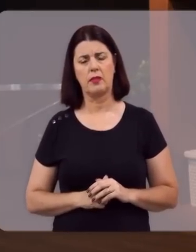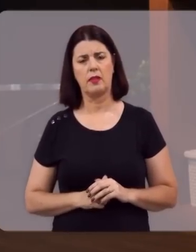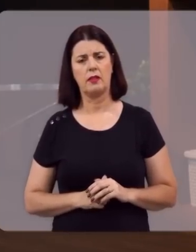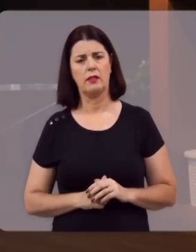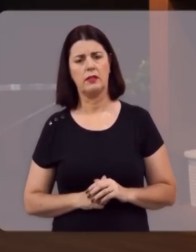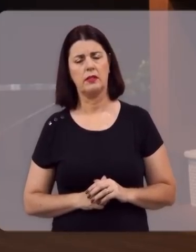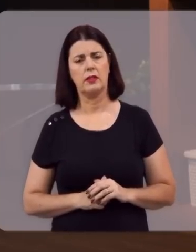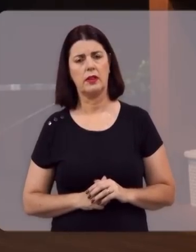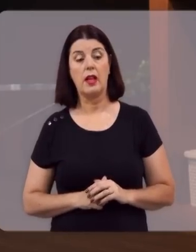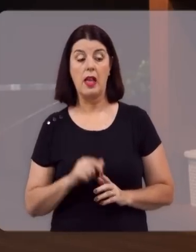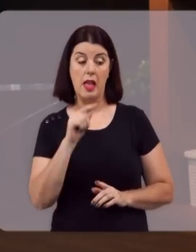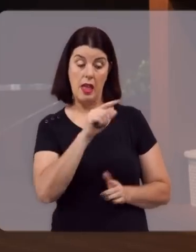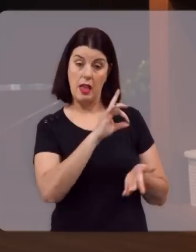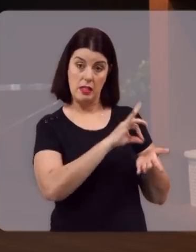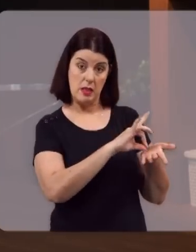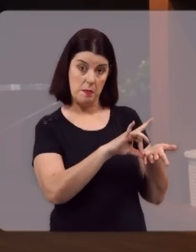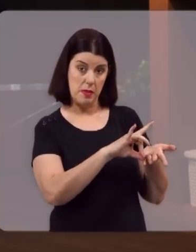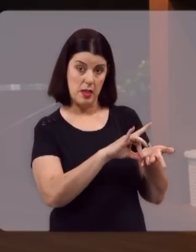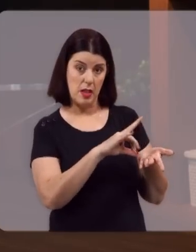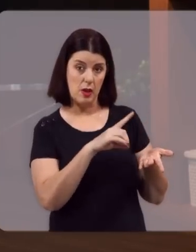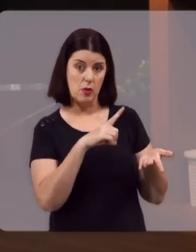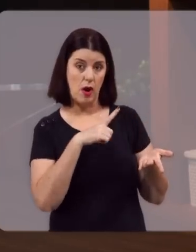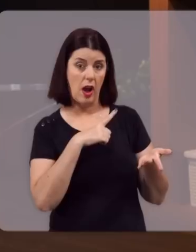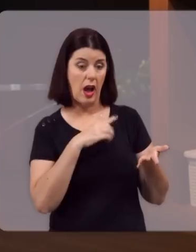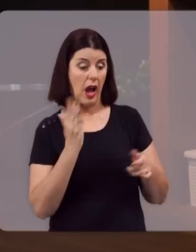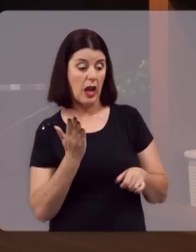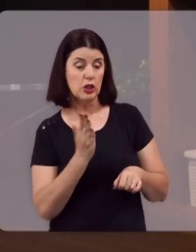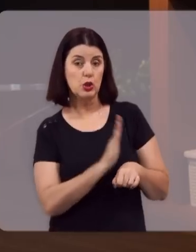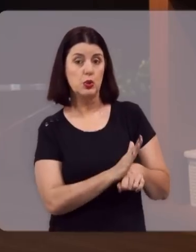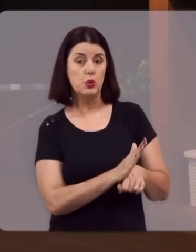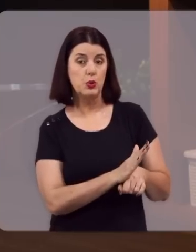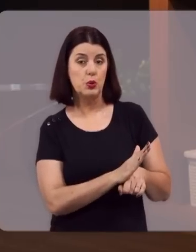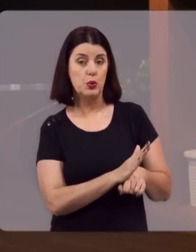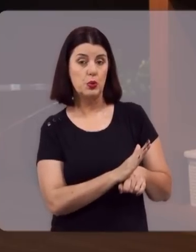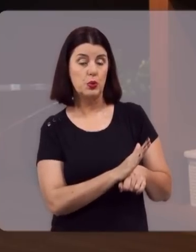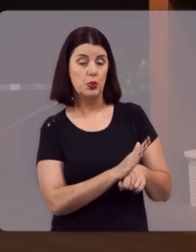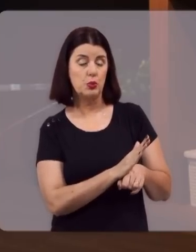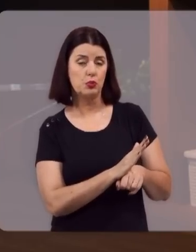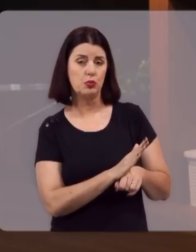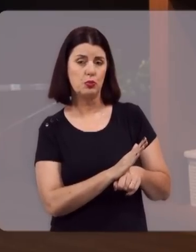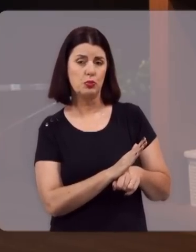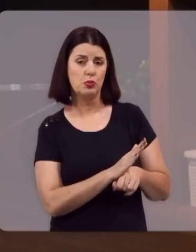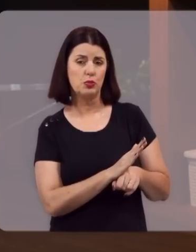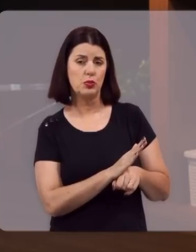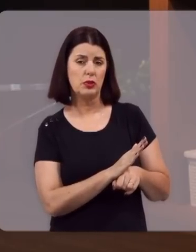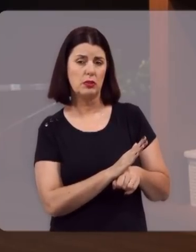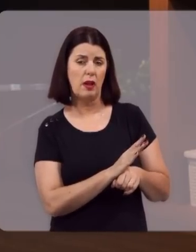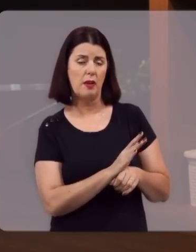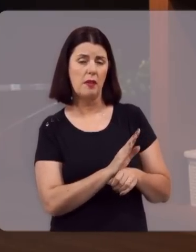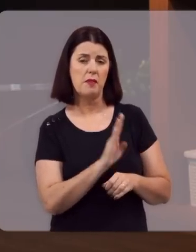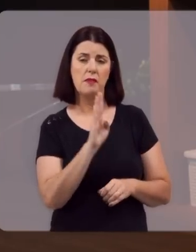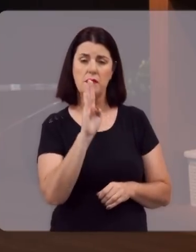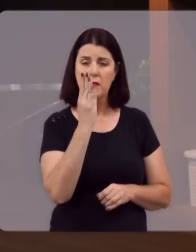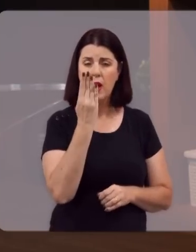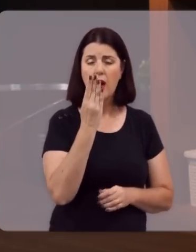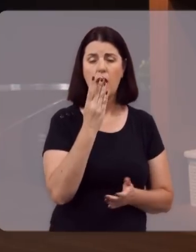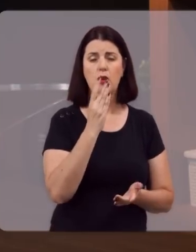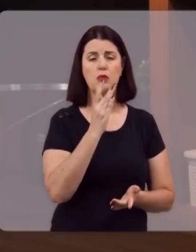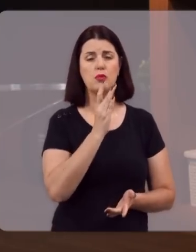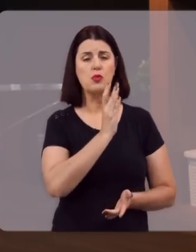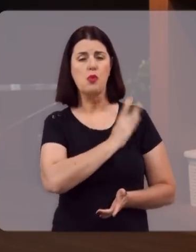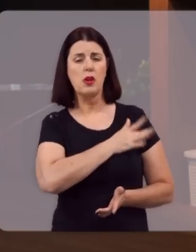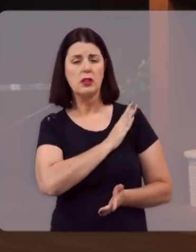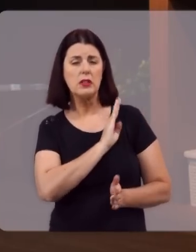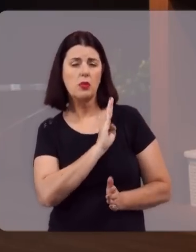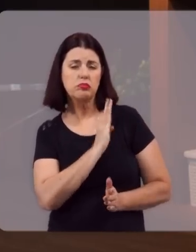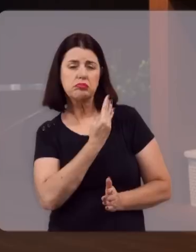Ele é aquele que motiva e gera engano no coração